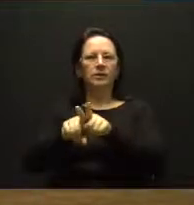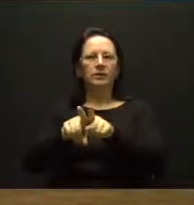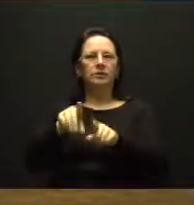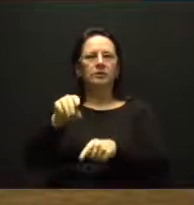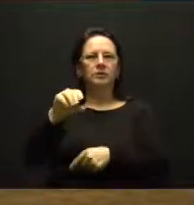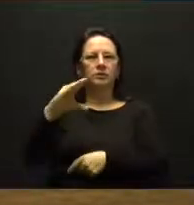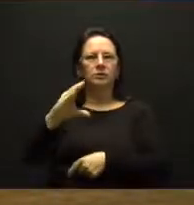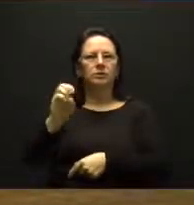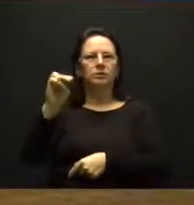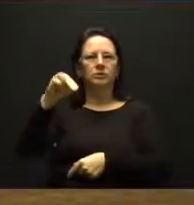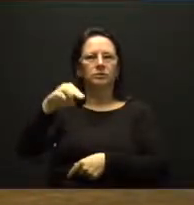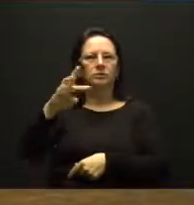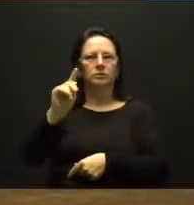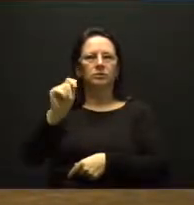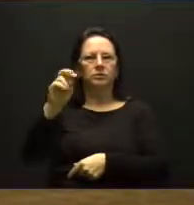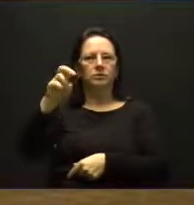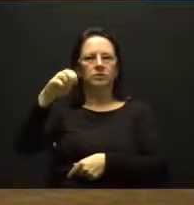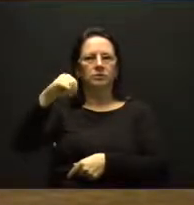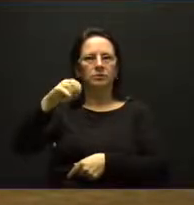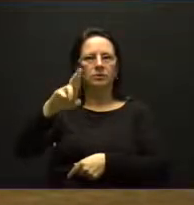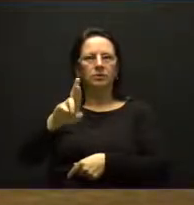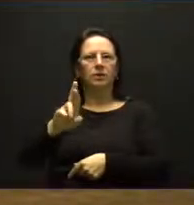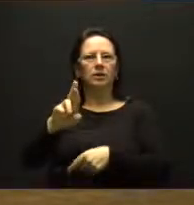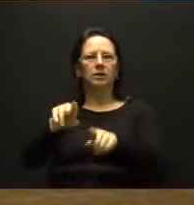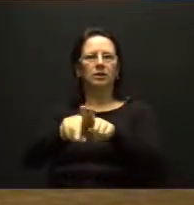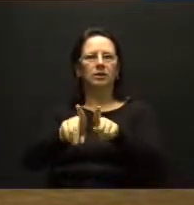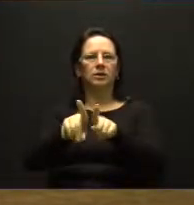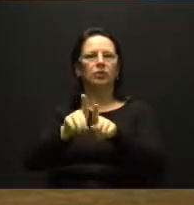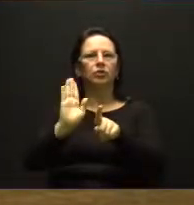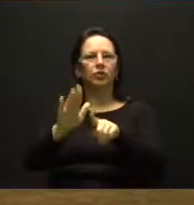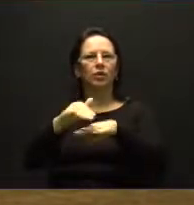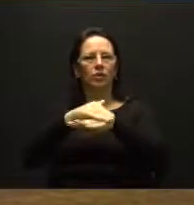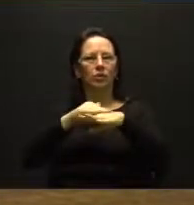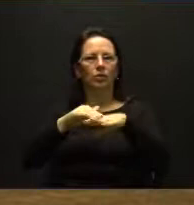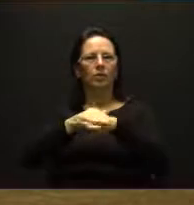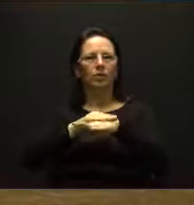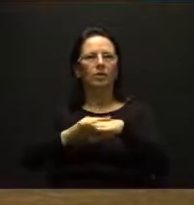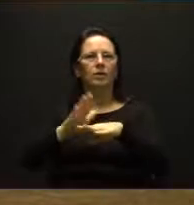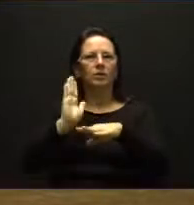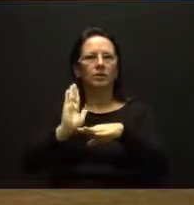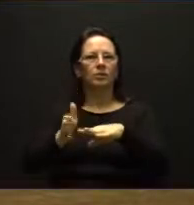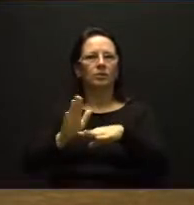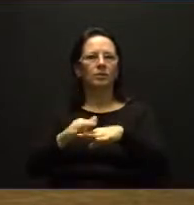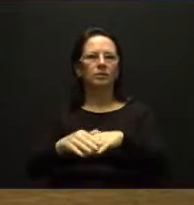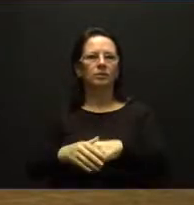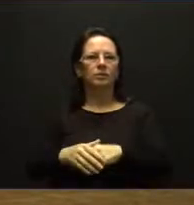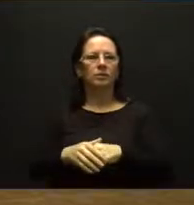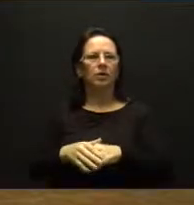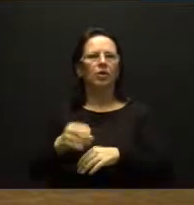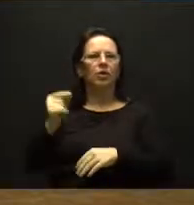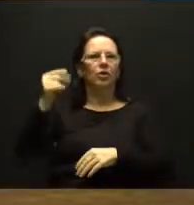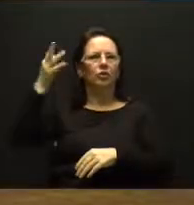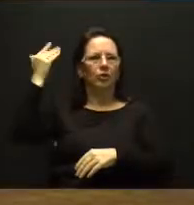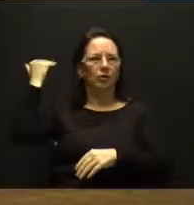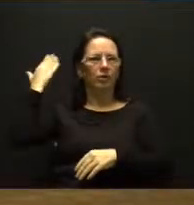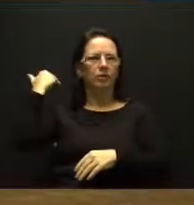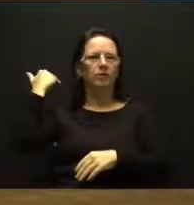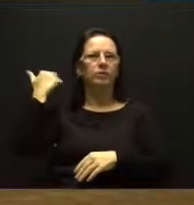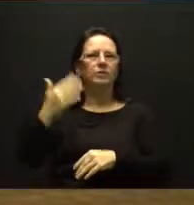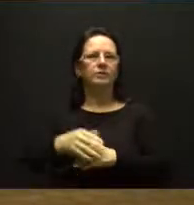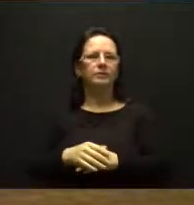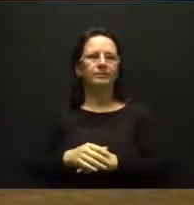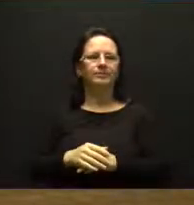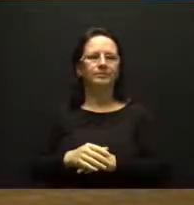companhia isso começou em 2005 a gente fala com propriedade até mesmo porque eu trabalhava lá dentro já havia essa sinalização